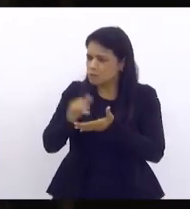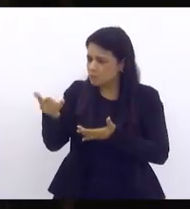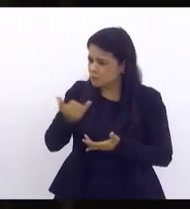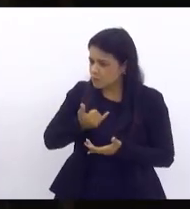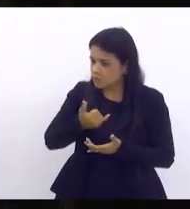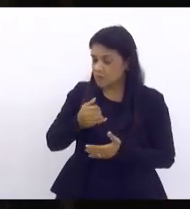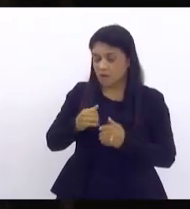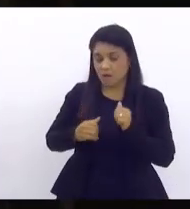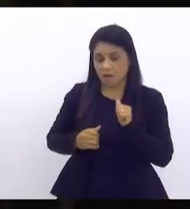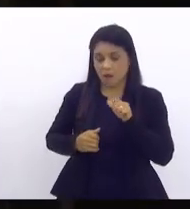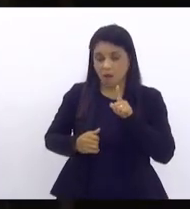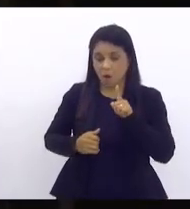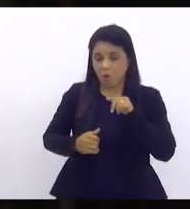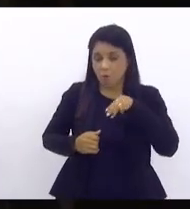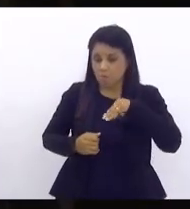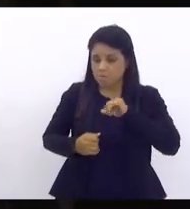Almir,